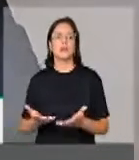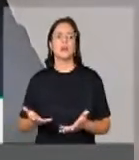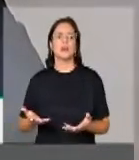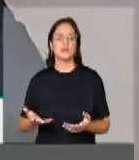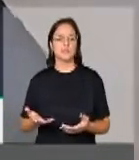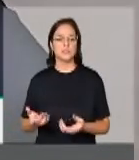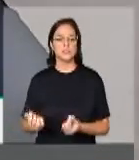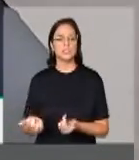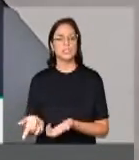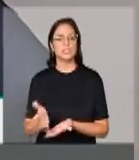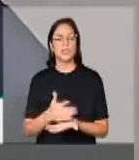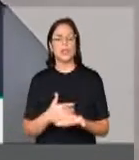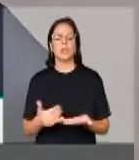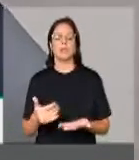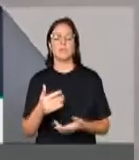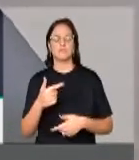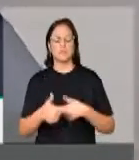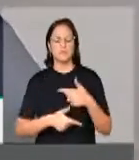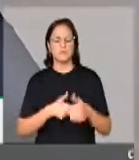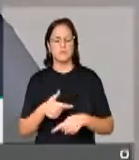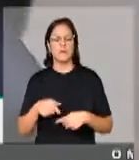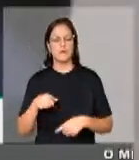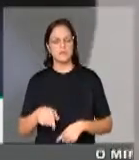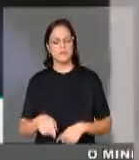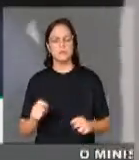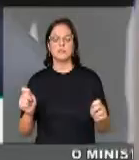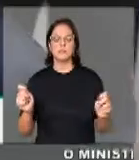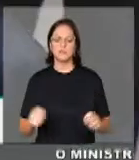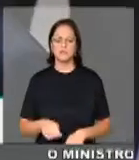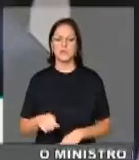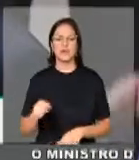que ter distribuição de trabalho. É assim que se gera 10